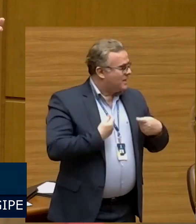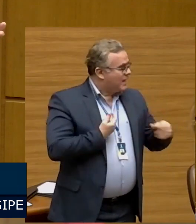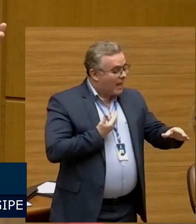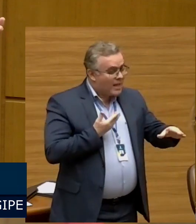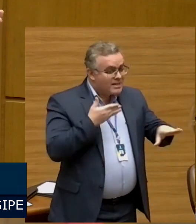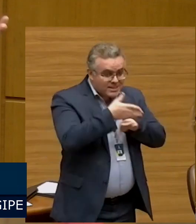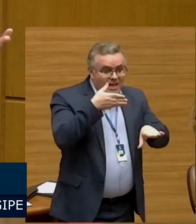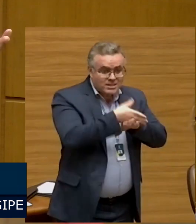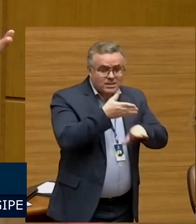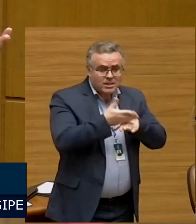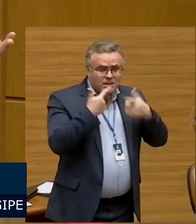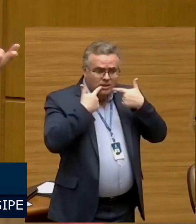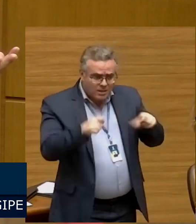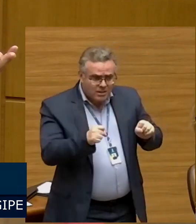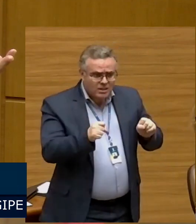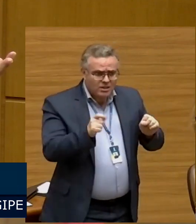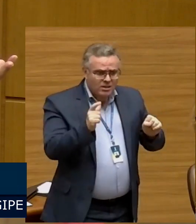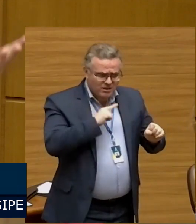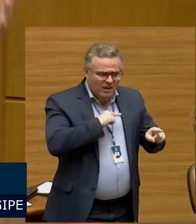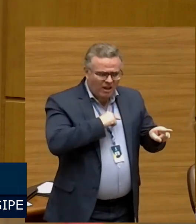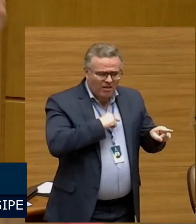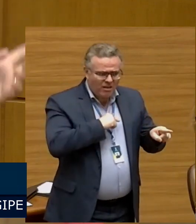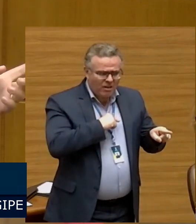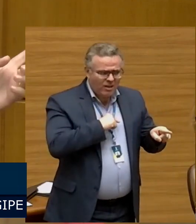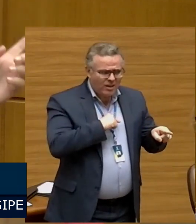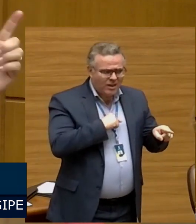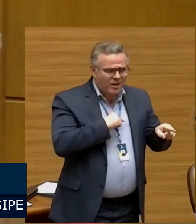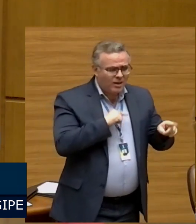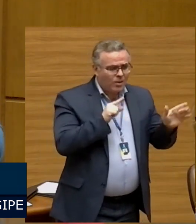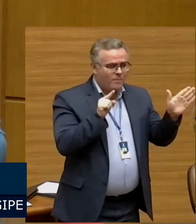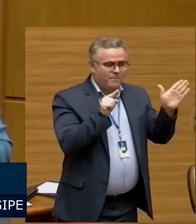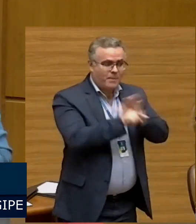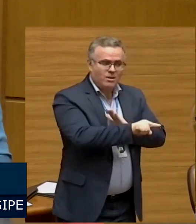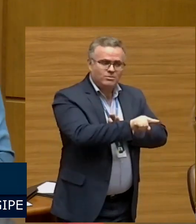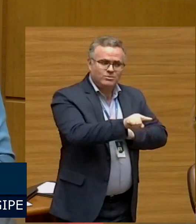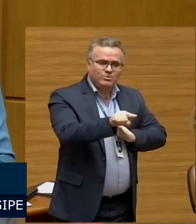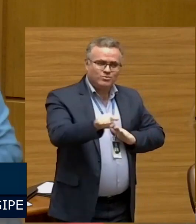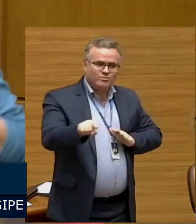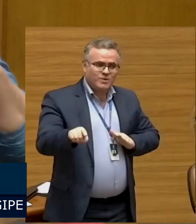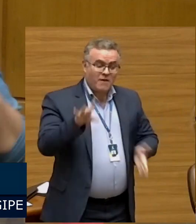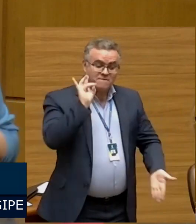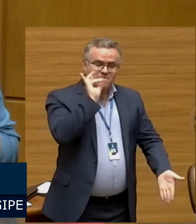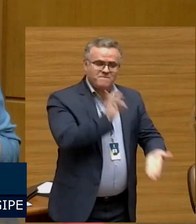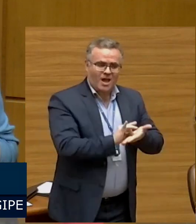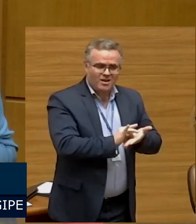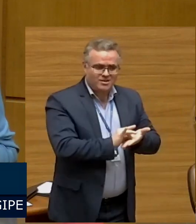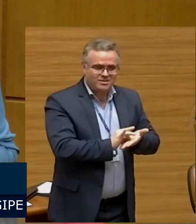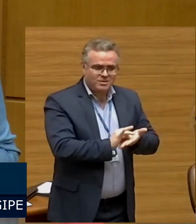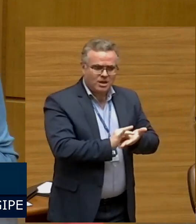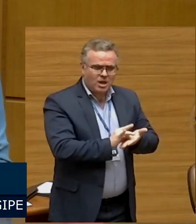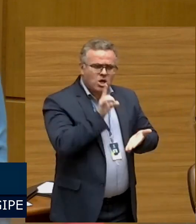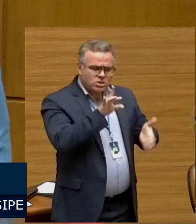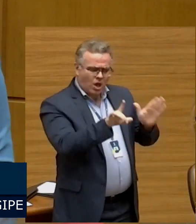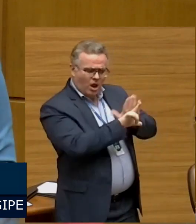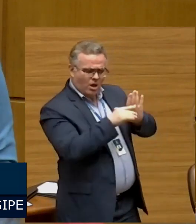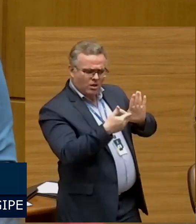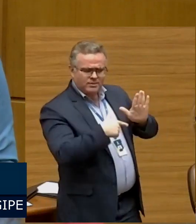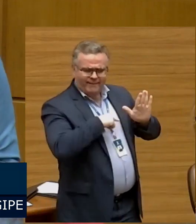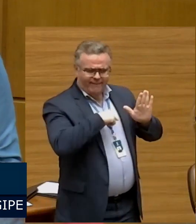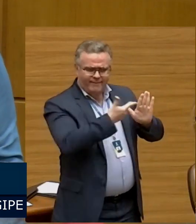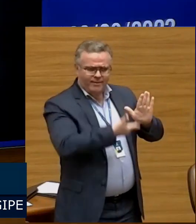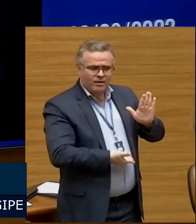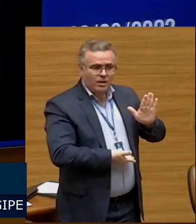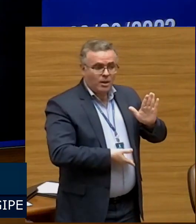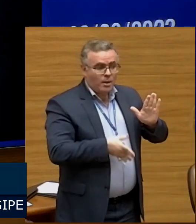acessibilidade linguística para os surdos em Sergipe? Pergunto sobre os aspectos reais e não pelos legais. Pensemos